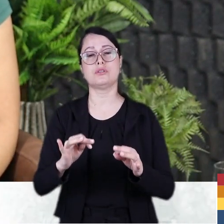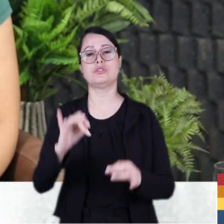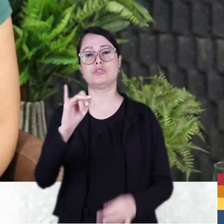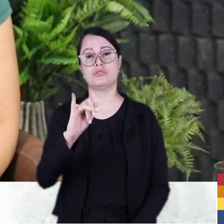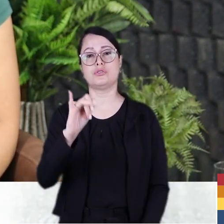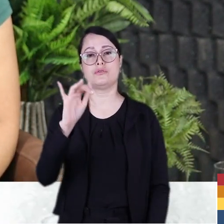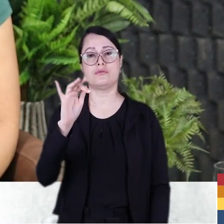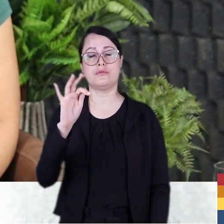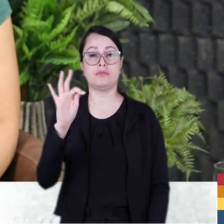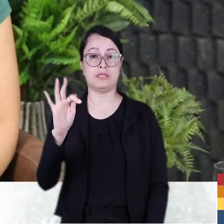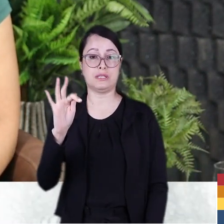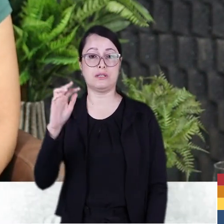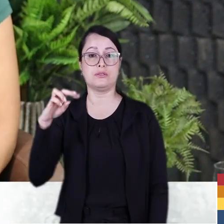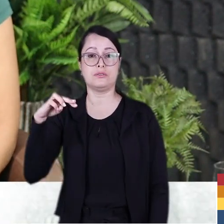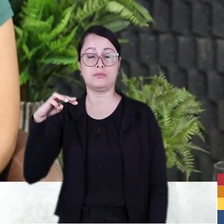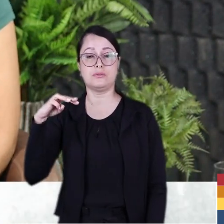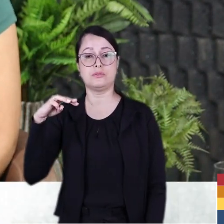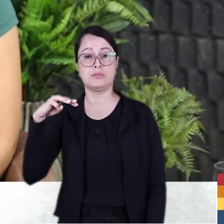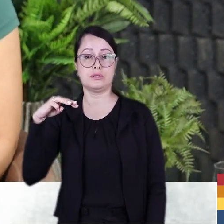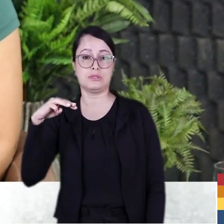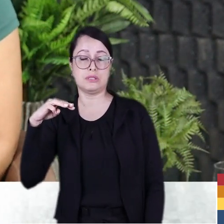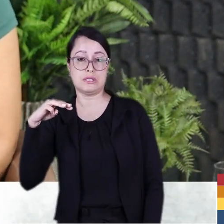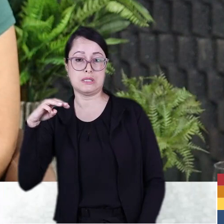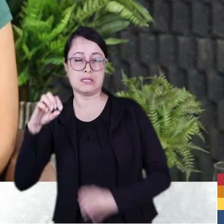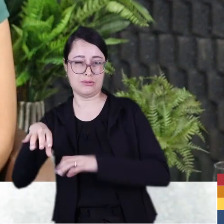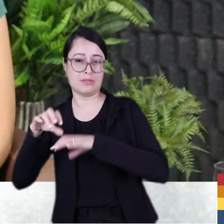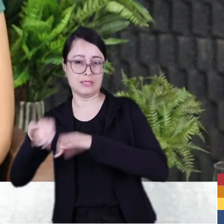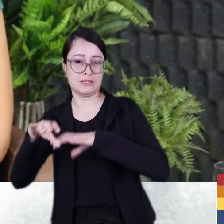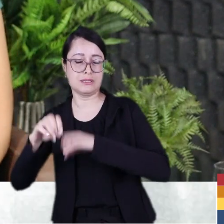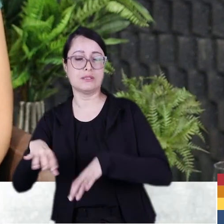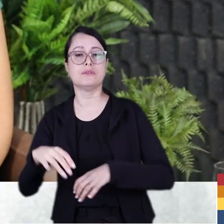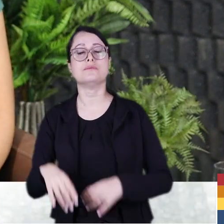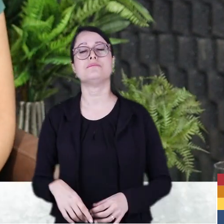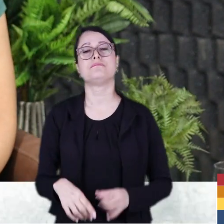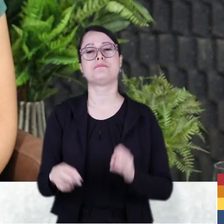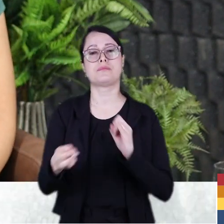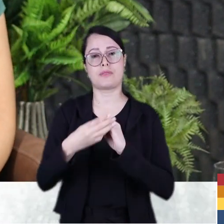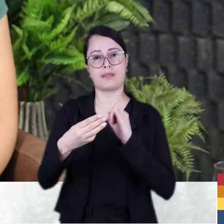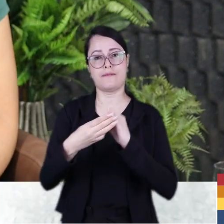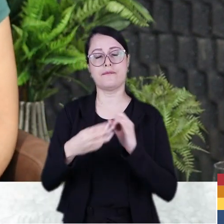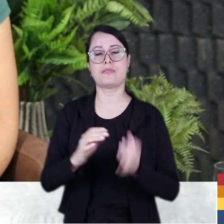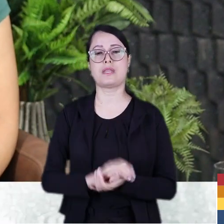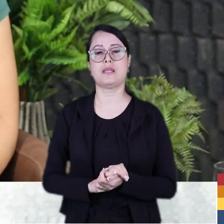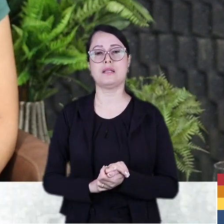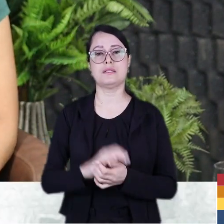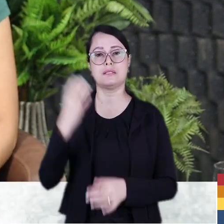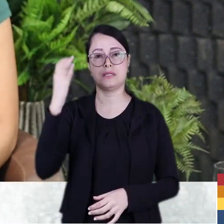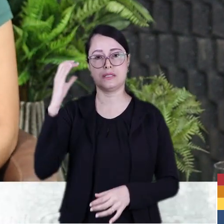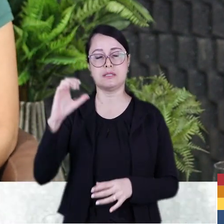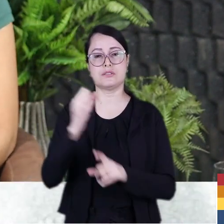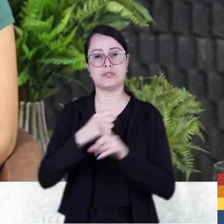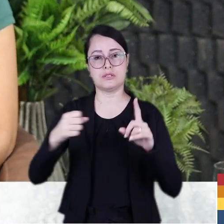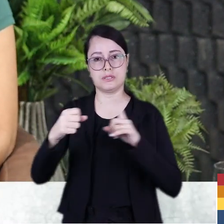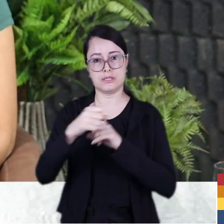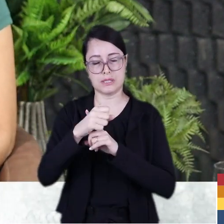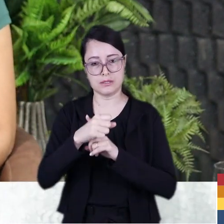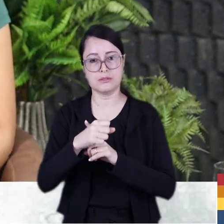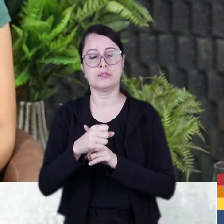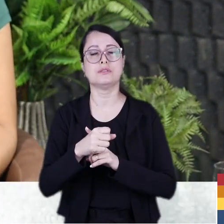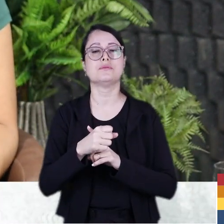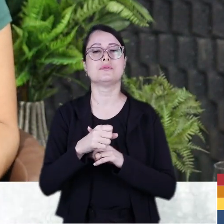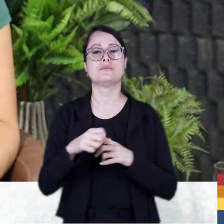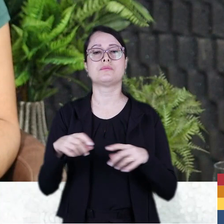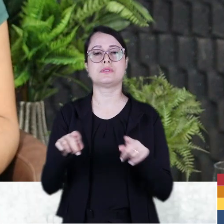valorosa contribuição aqui conosco, e aí já vamos chamar, né, agora para continuar o bate-papo com a gente, a professora